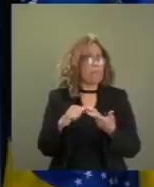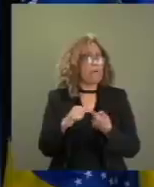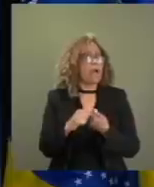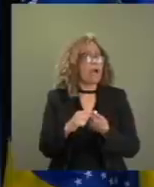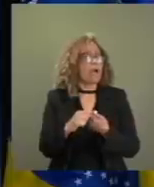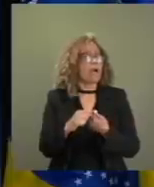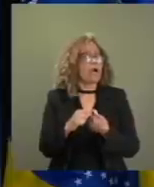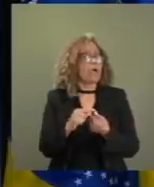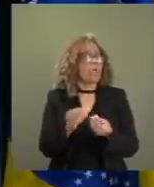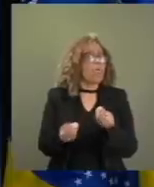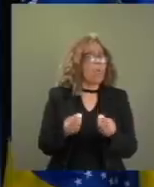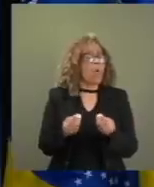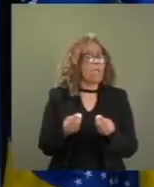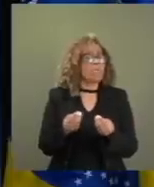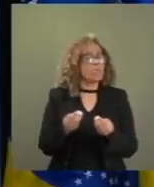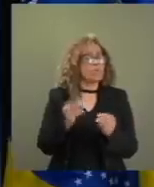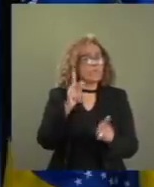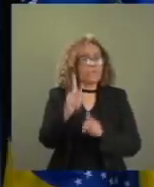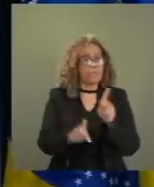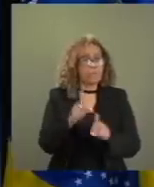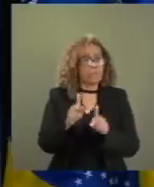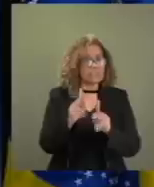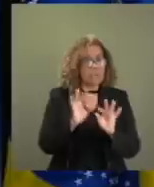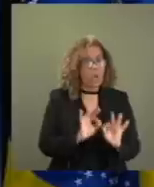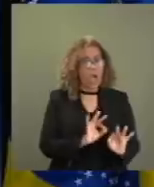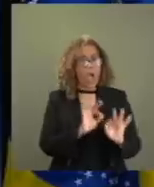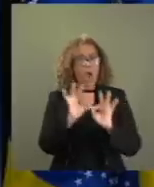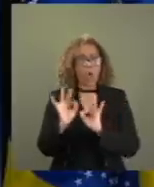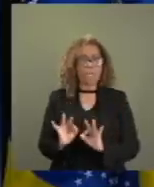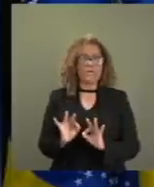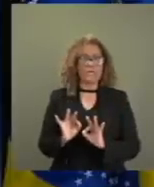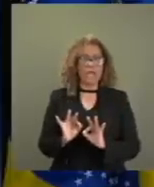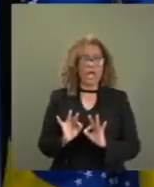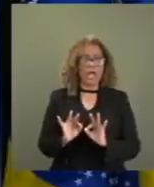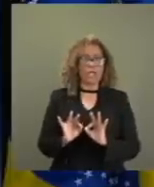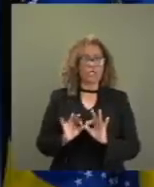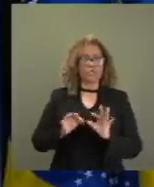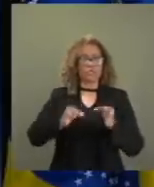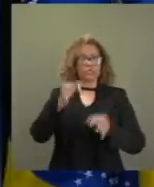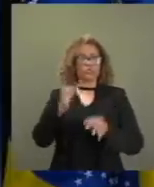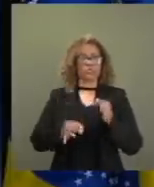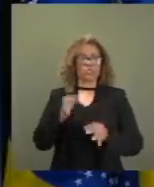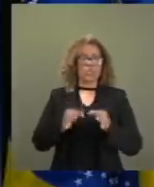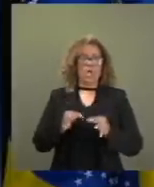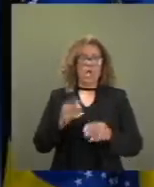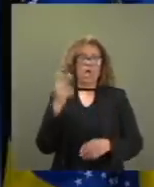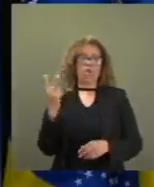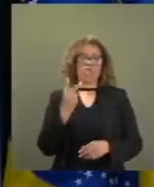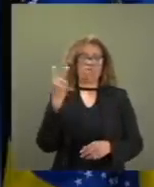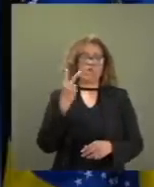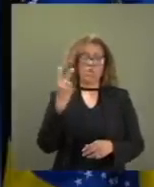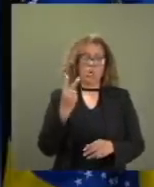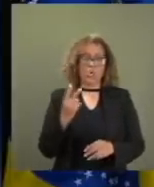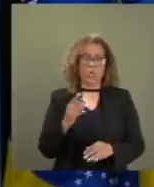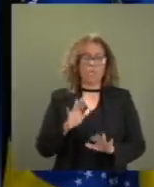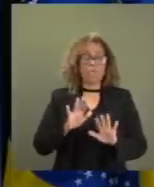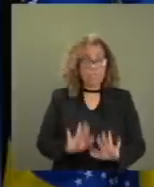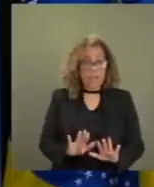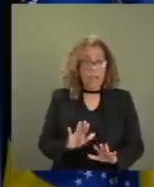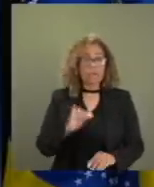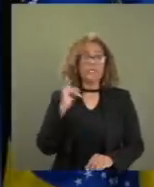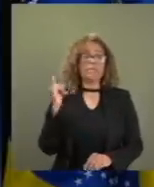vai acompanhar e fazer o seu julgamento de valor mas é muito importante